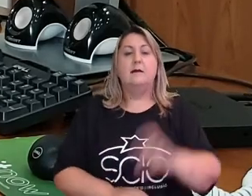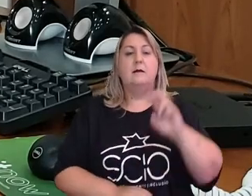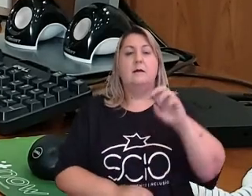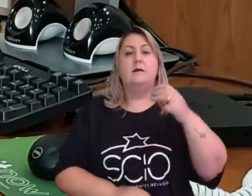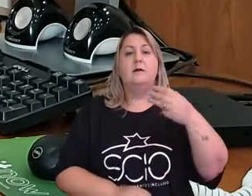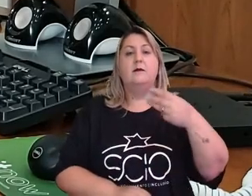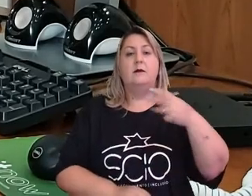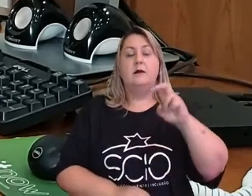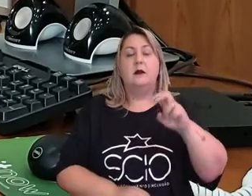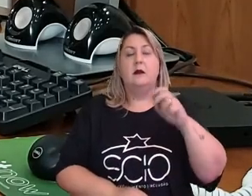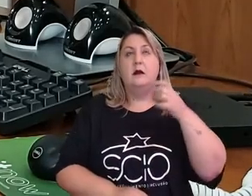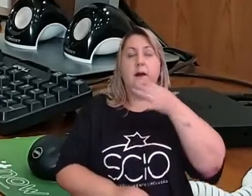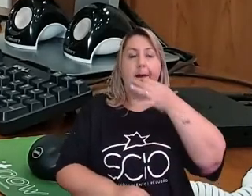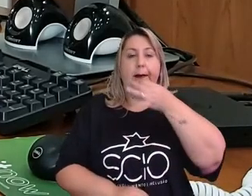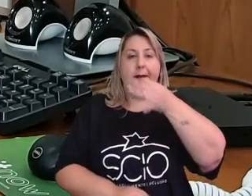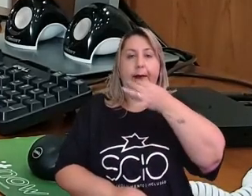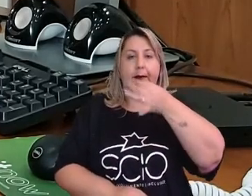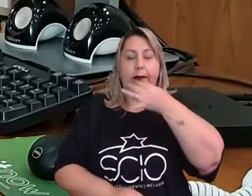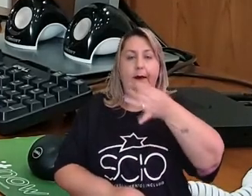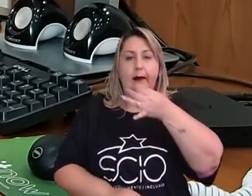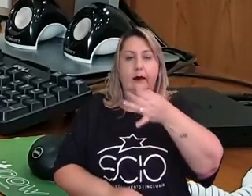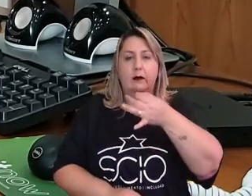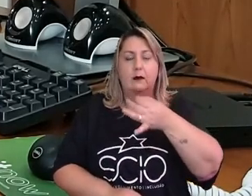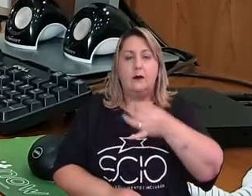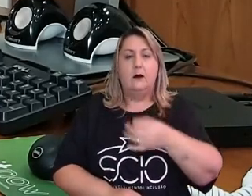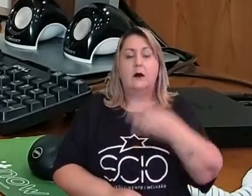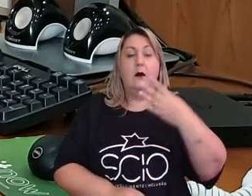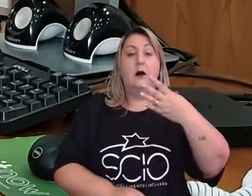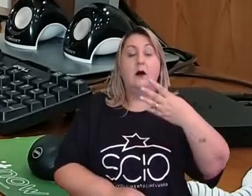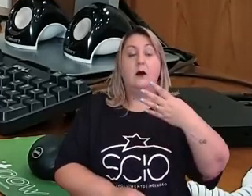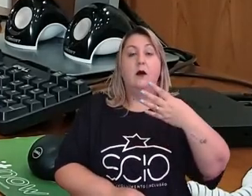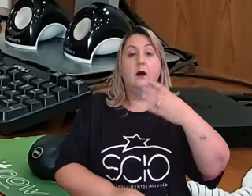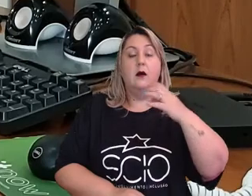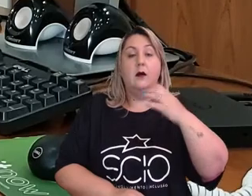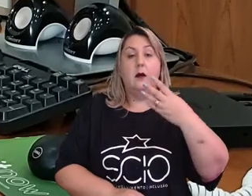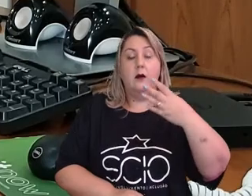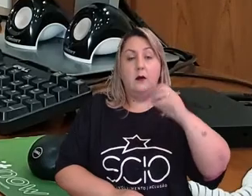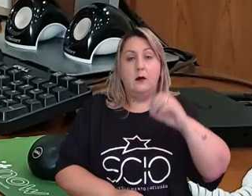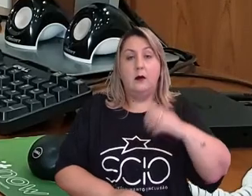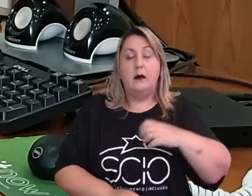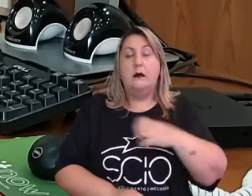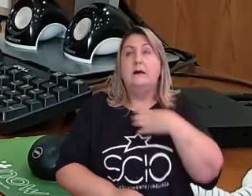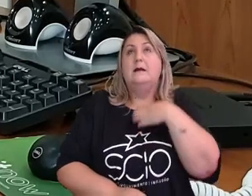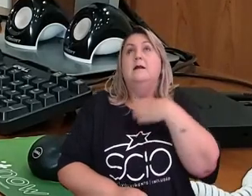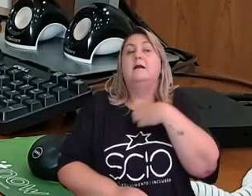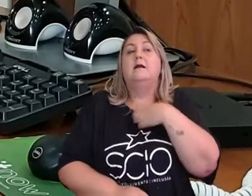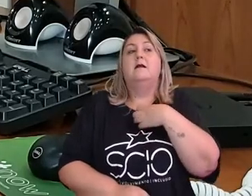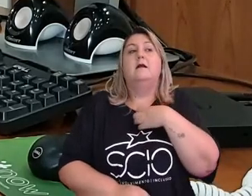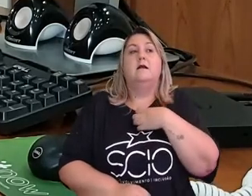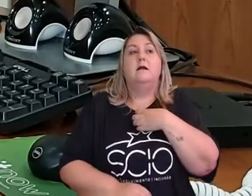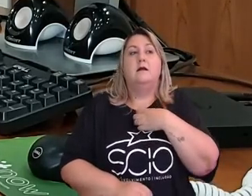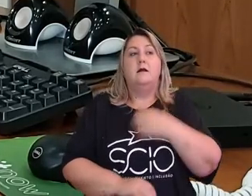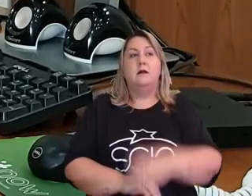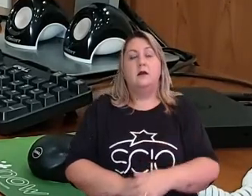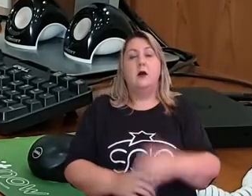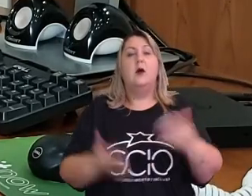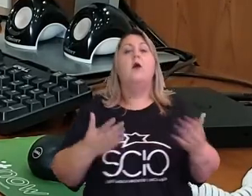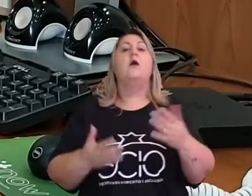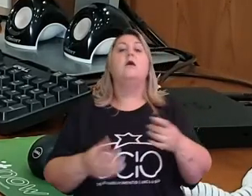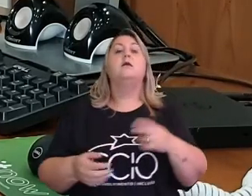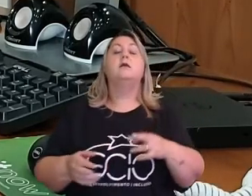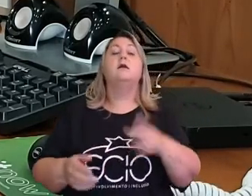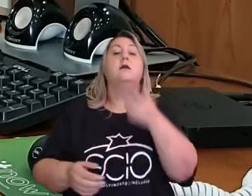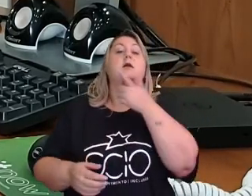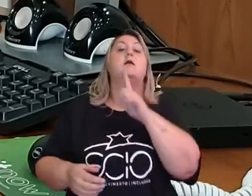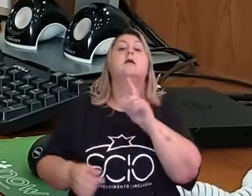toca o meu despertador, esse é a deixa, esse é o gatilho. A hora que toca aquilo lá, né, me dá aquela sensação e eu penso na recompensa. Qual que é a recompensa depois